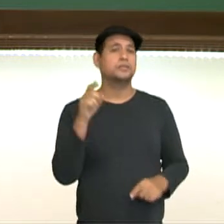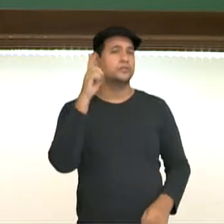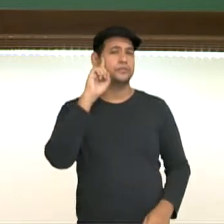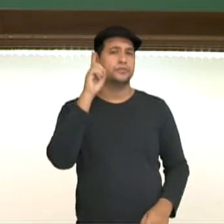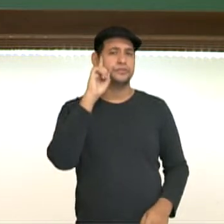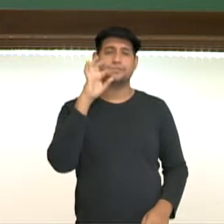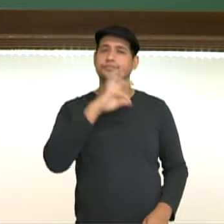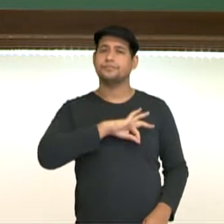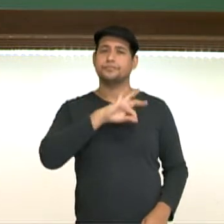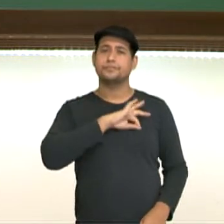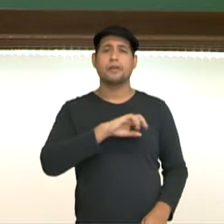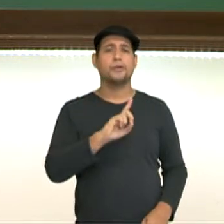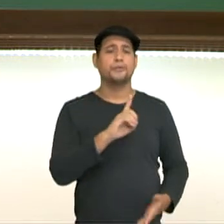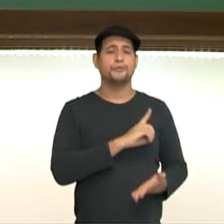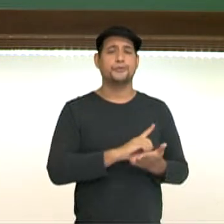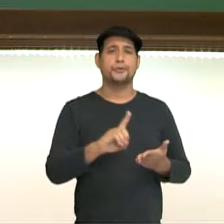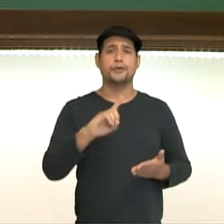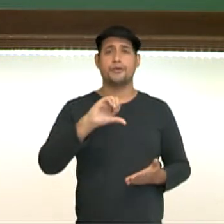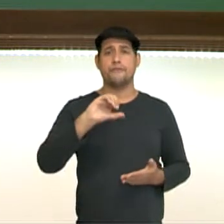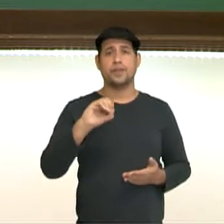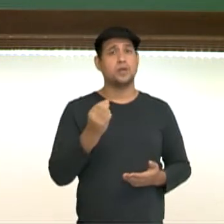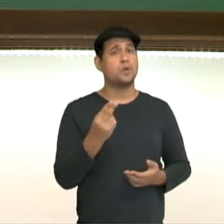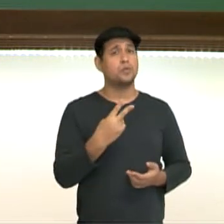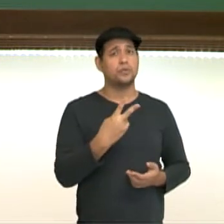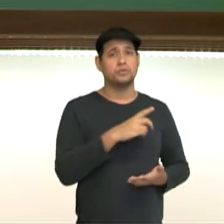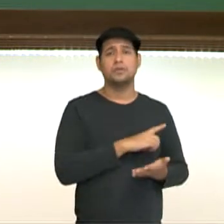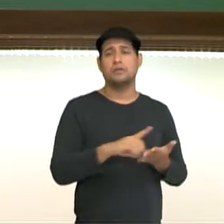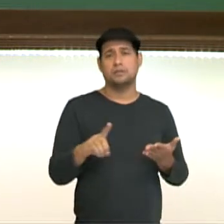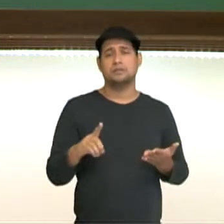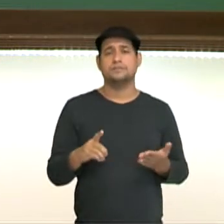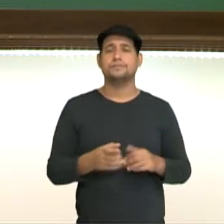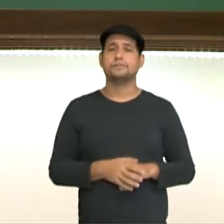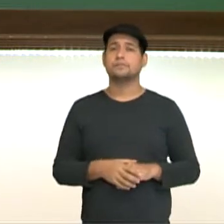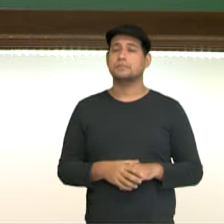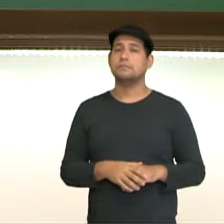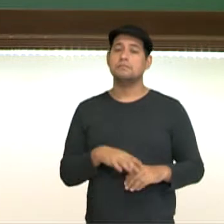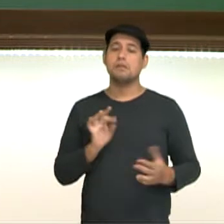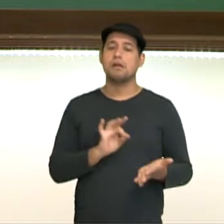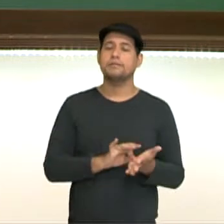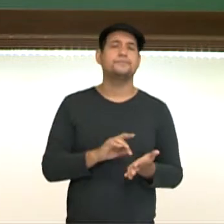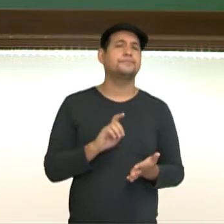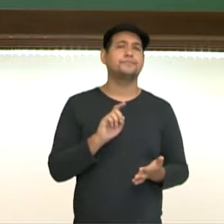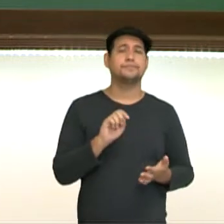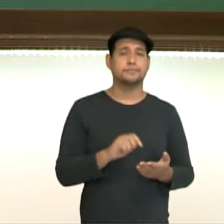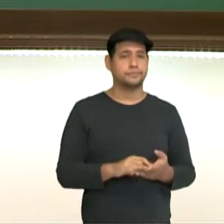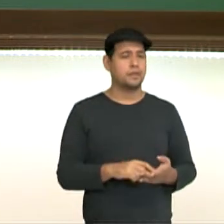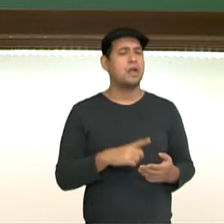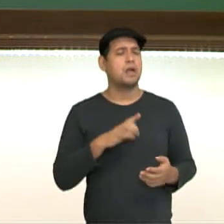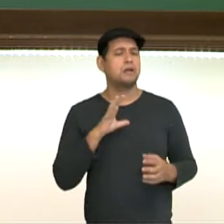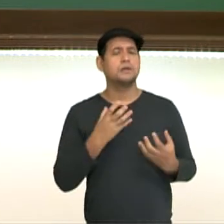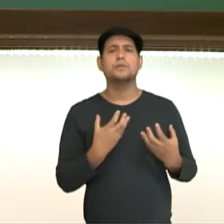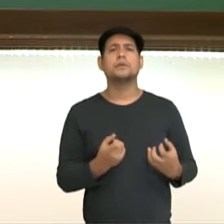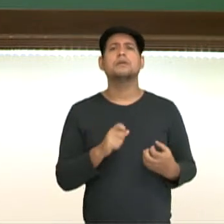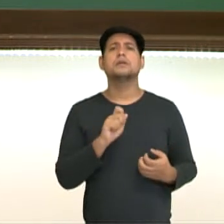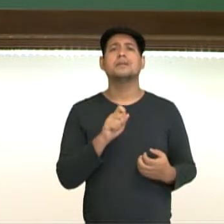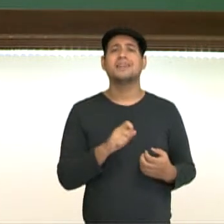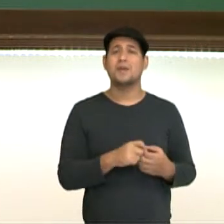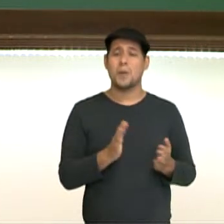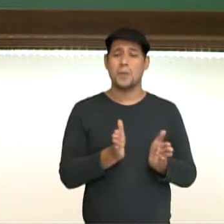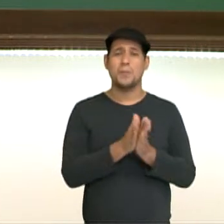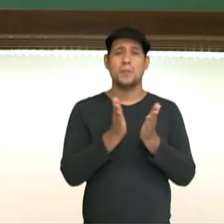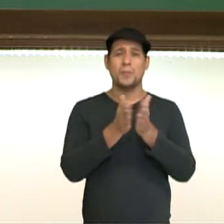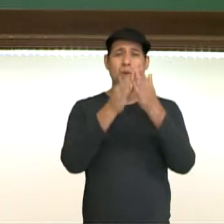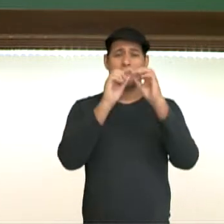de $1,90 ou $2. Então, efetivamente, é considerado abaixo da linha